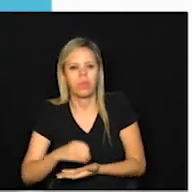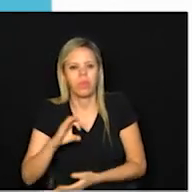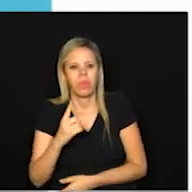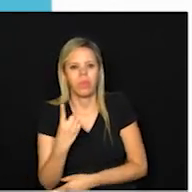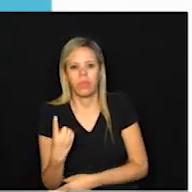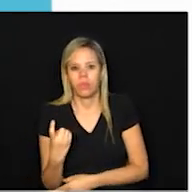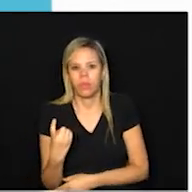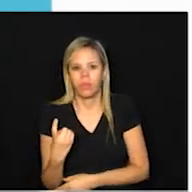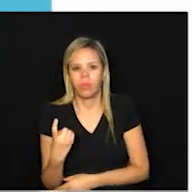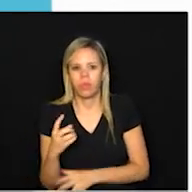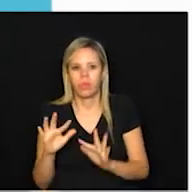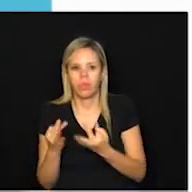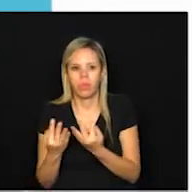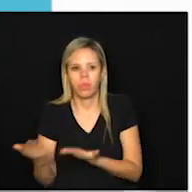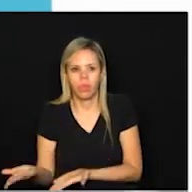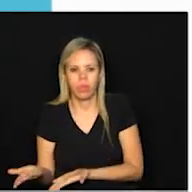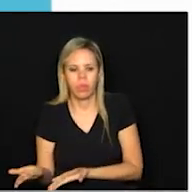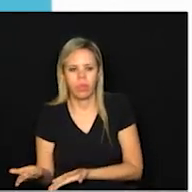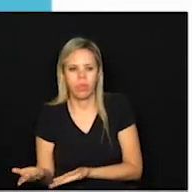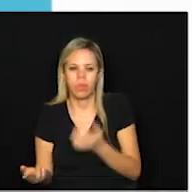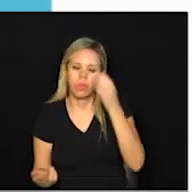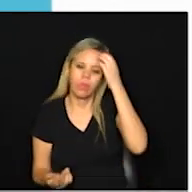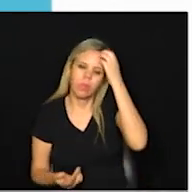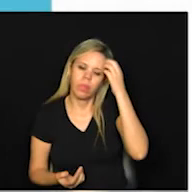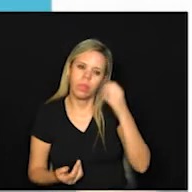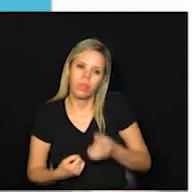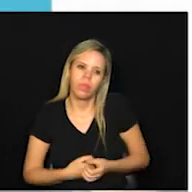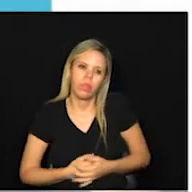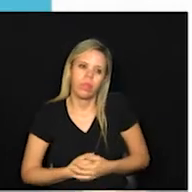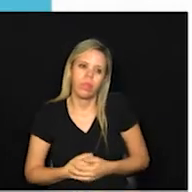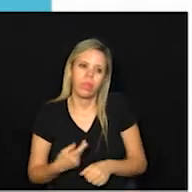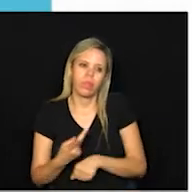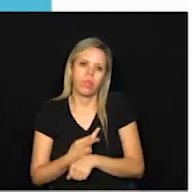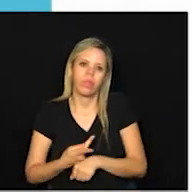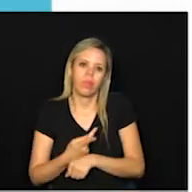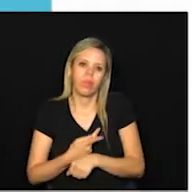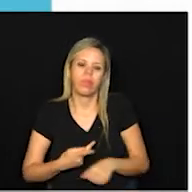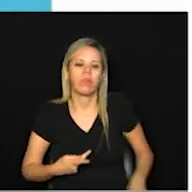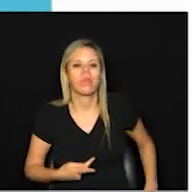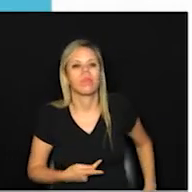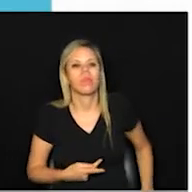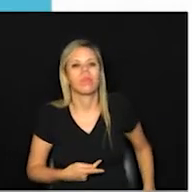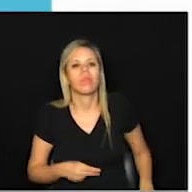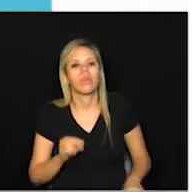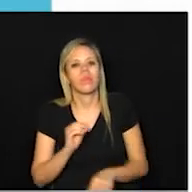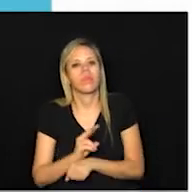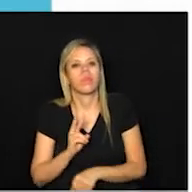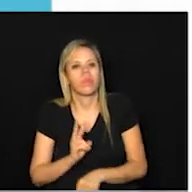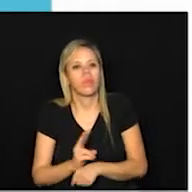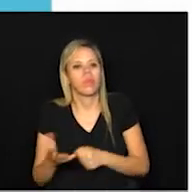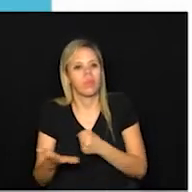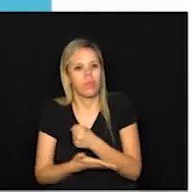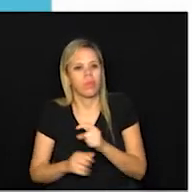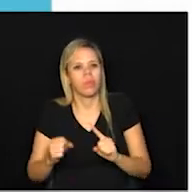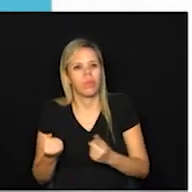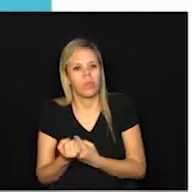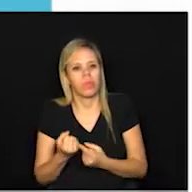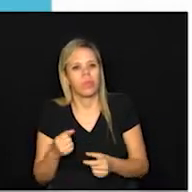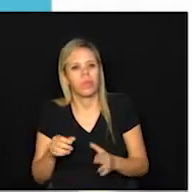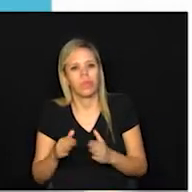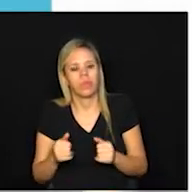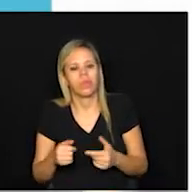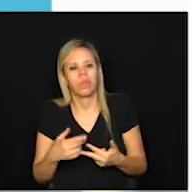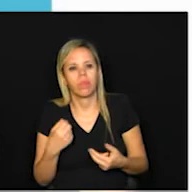ou seja, famílias, vereadores, que procuram a proteção social básica em busca de